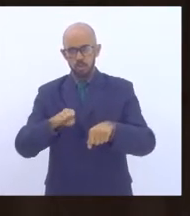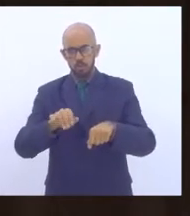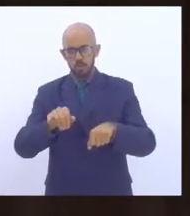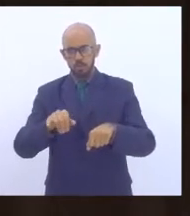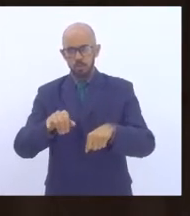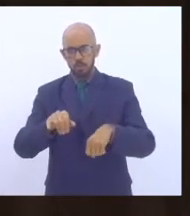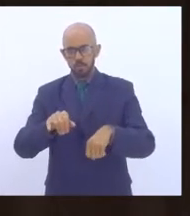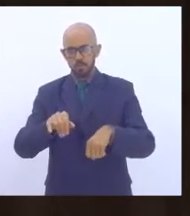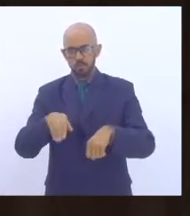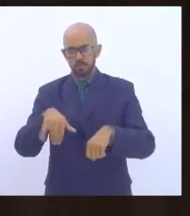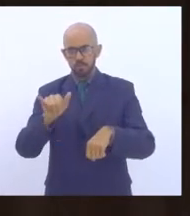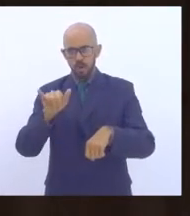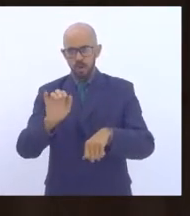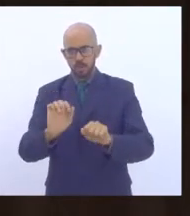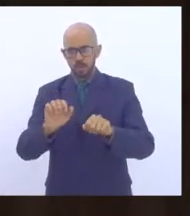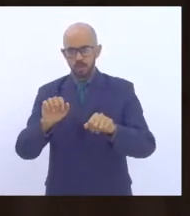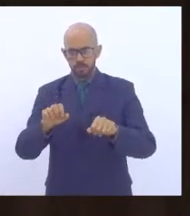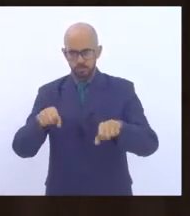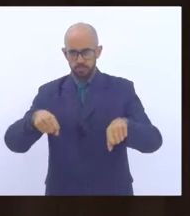motocicleta